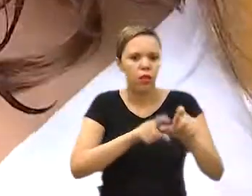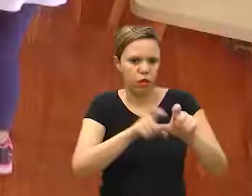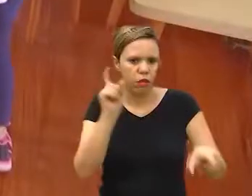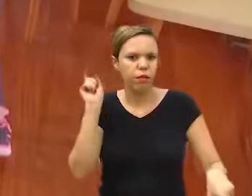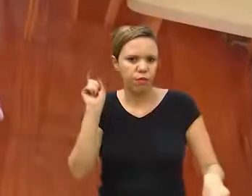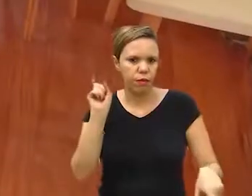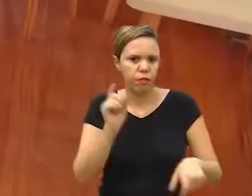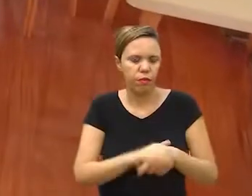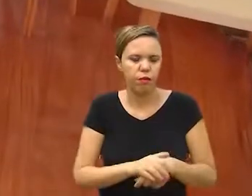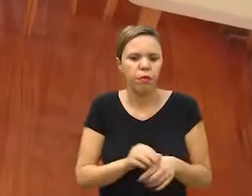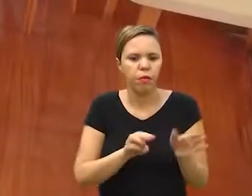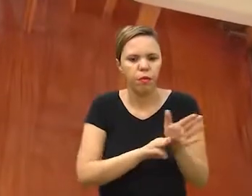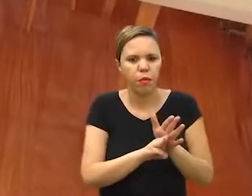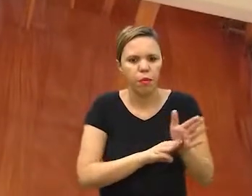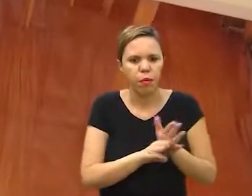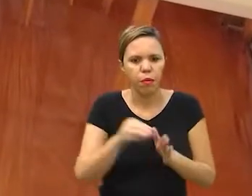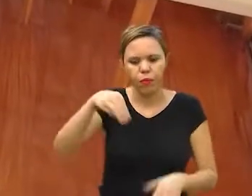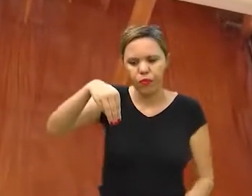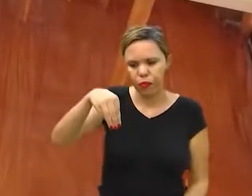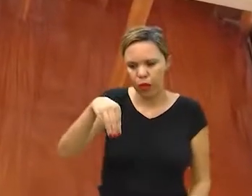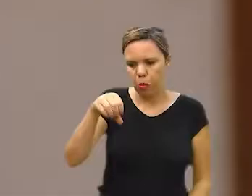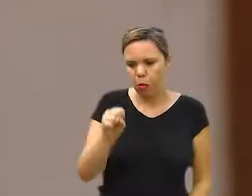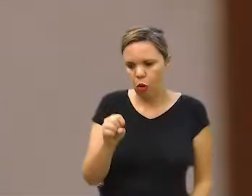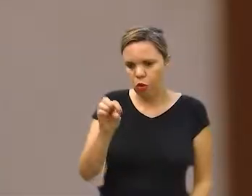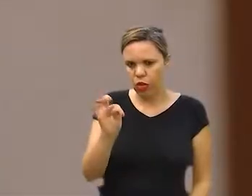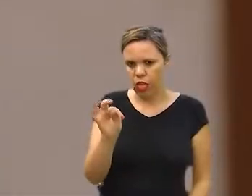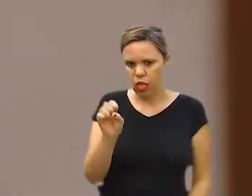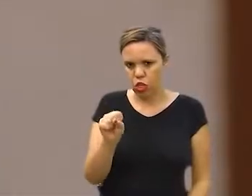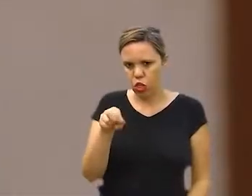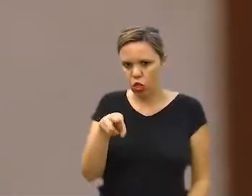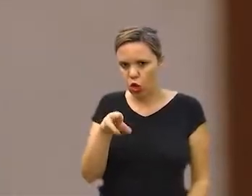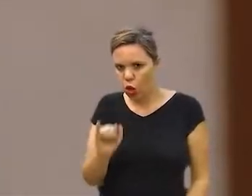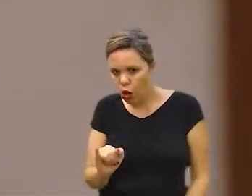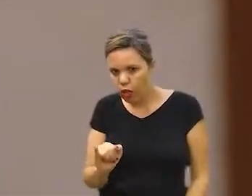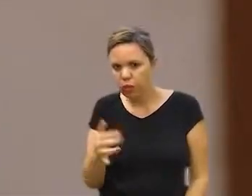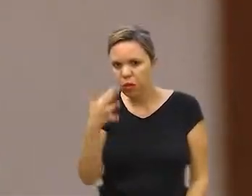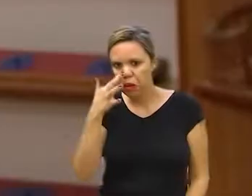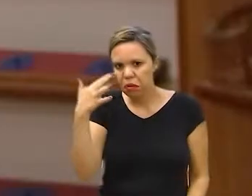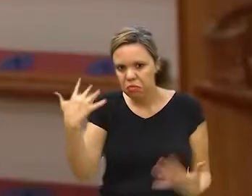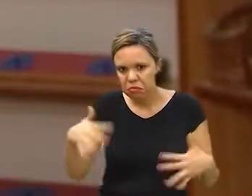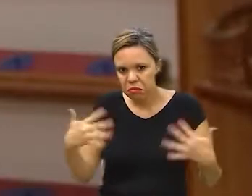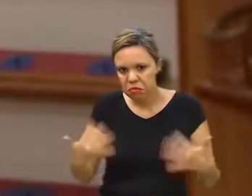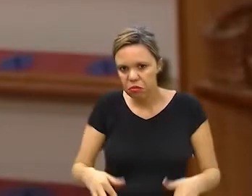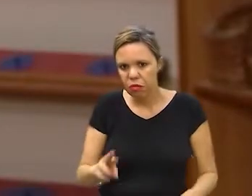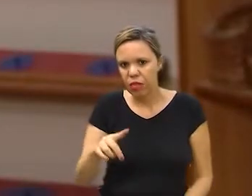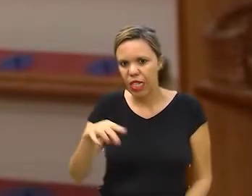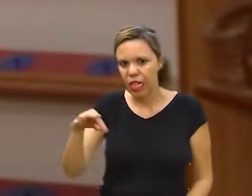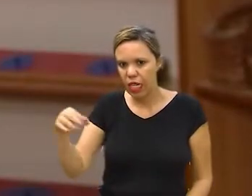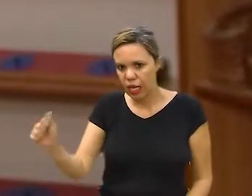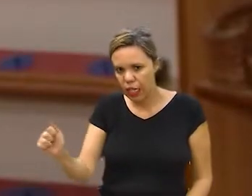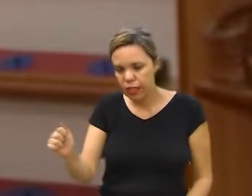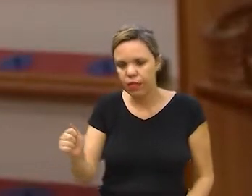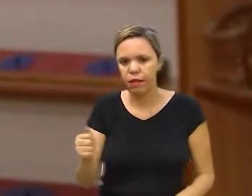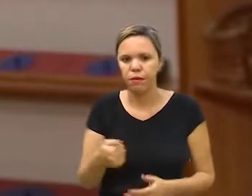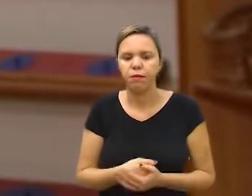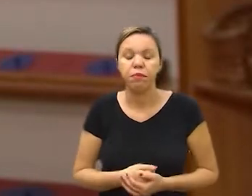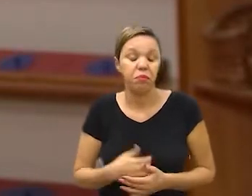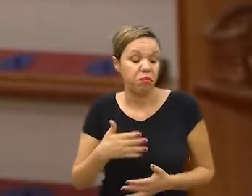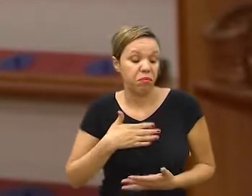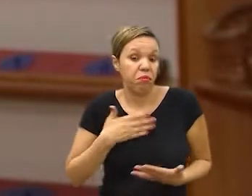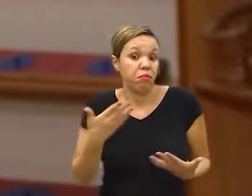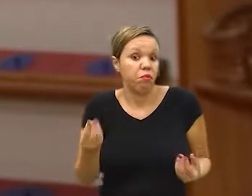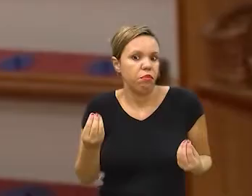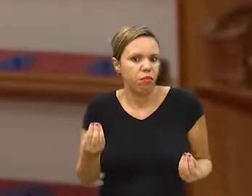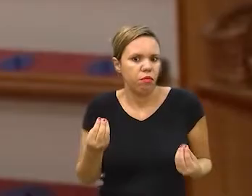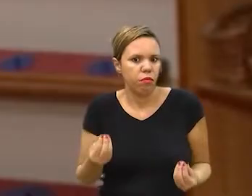autonomia. A metodologia montessoriana também encantou a Renata. Na verdade, eu até me